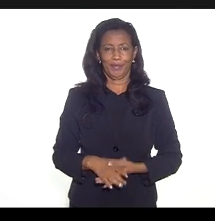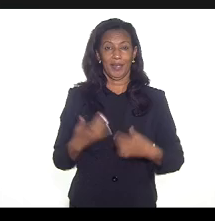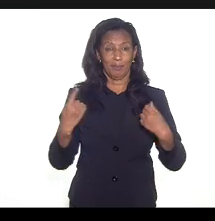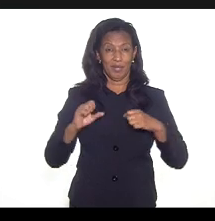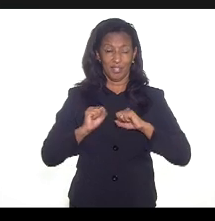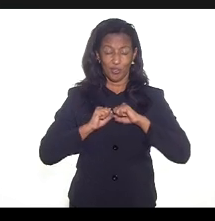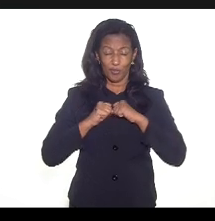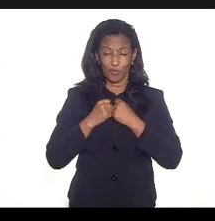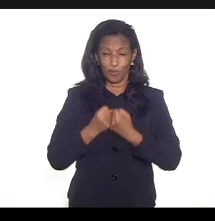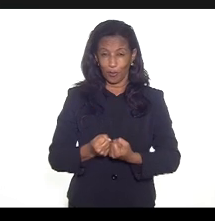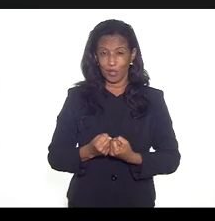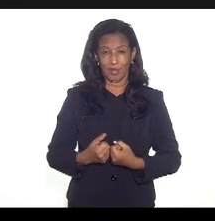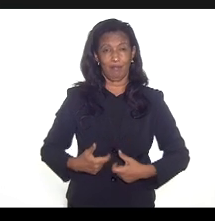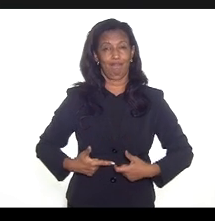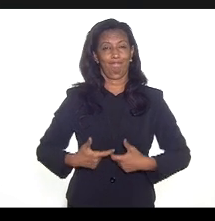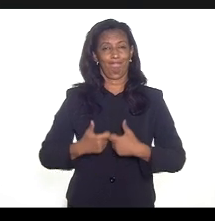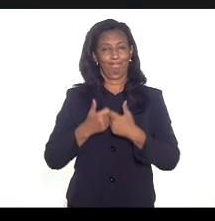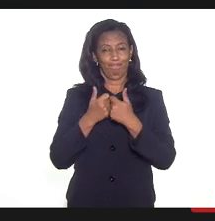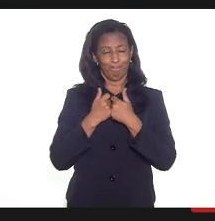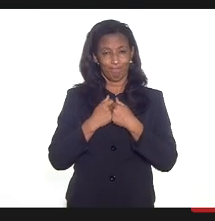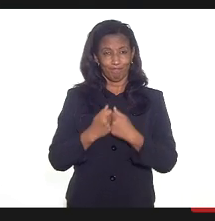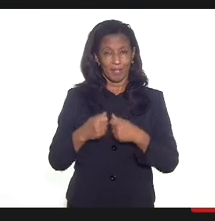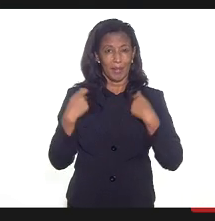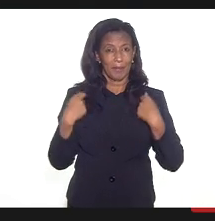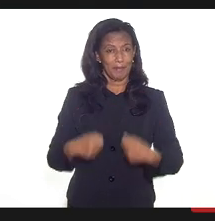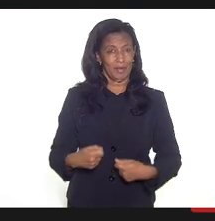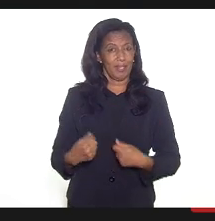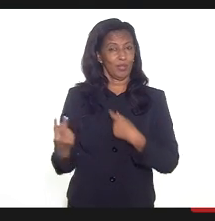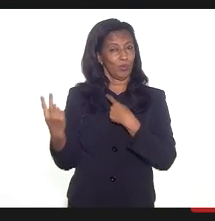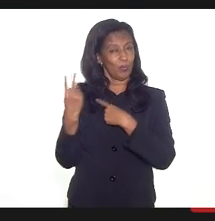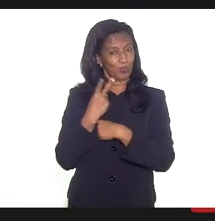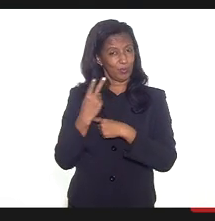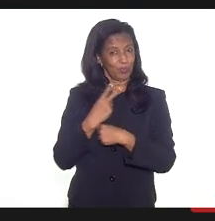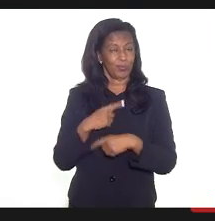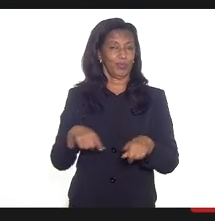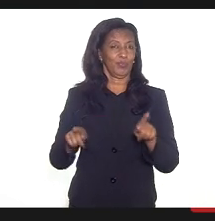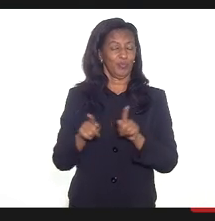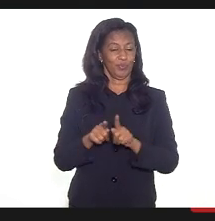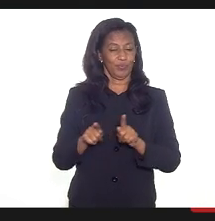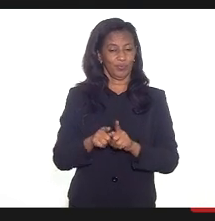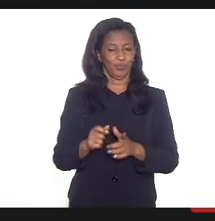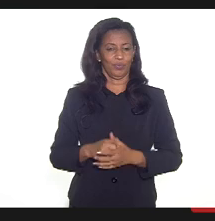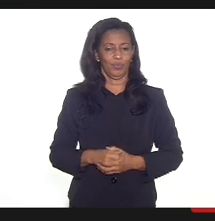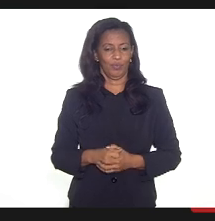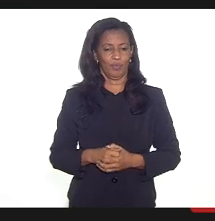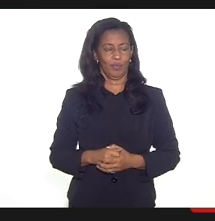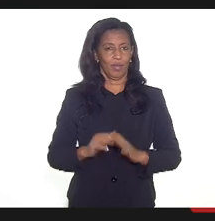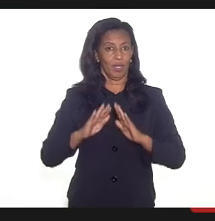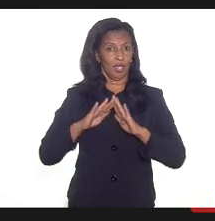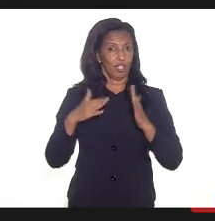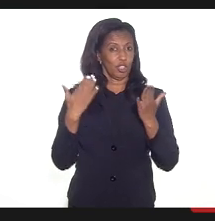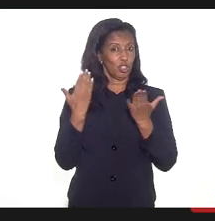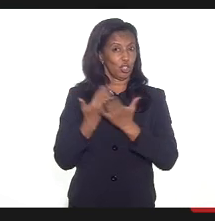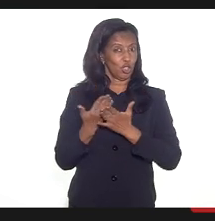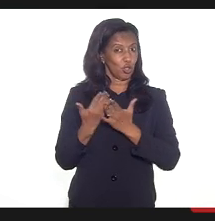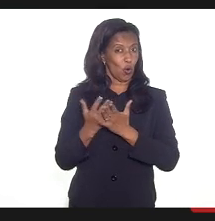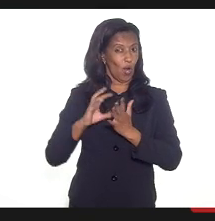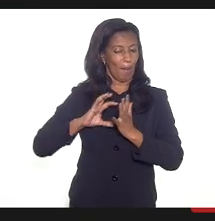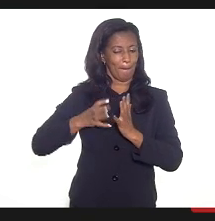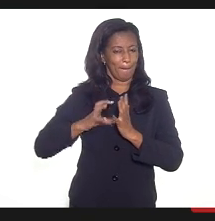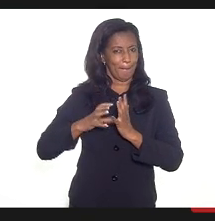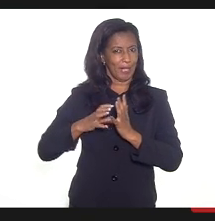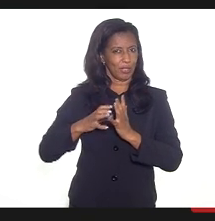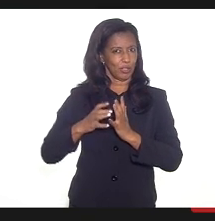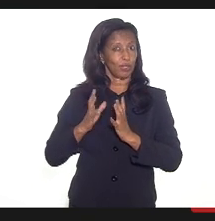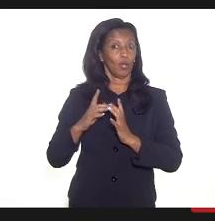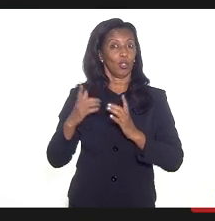para lutar e precisamos de prevenção também. Né? Escola sem partido, não. Escola com